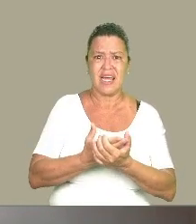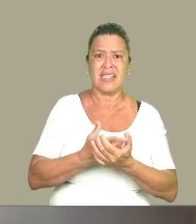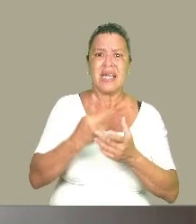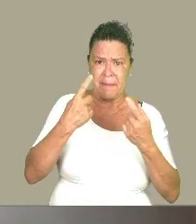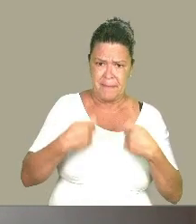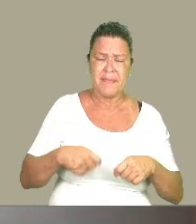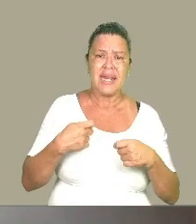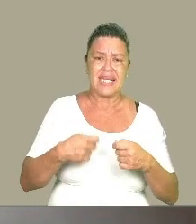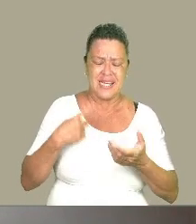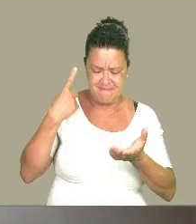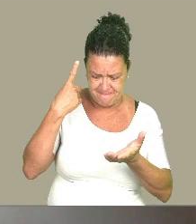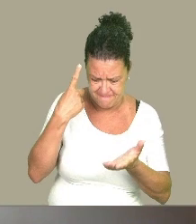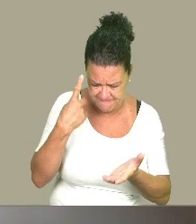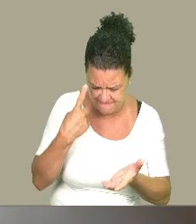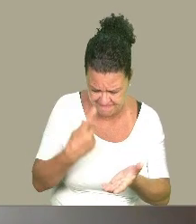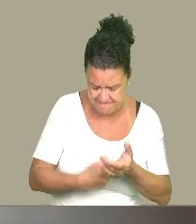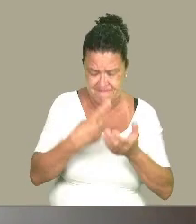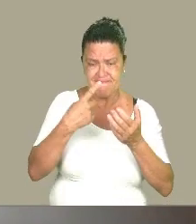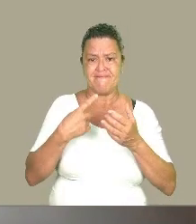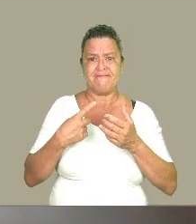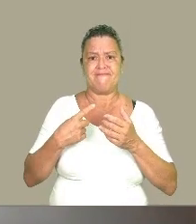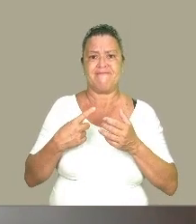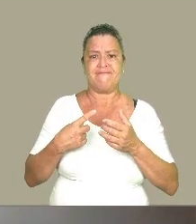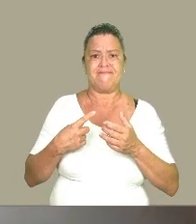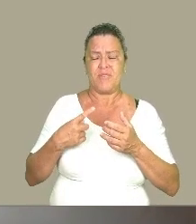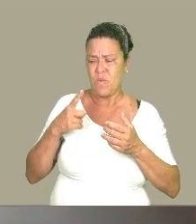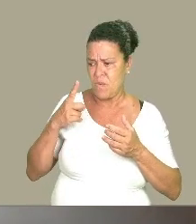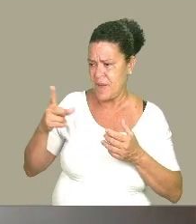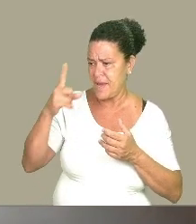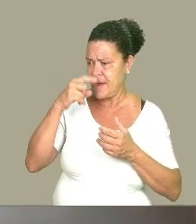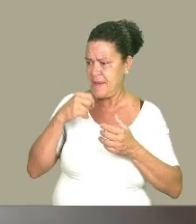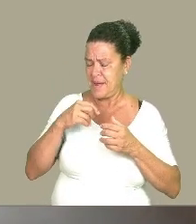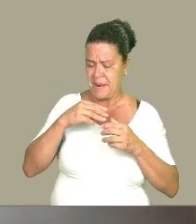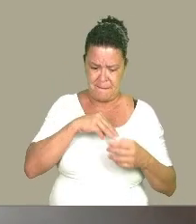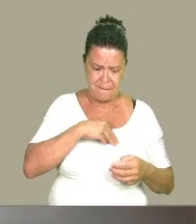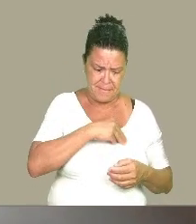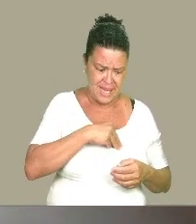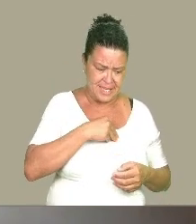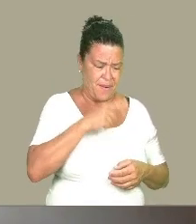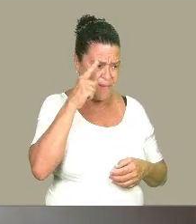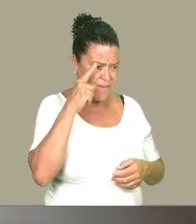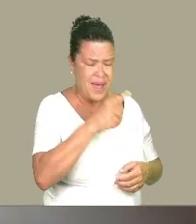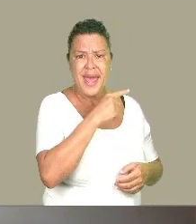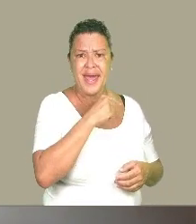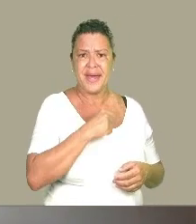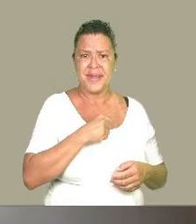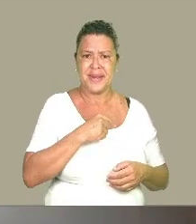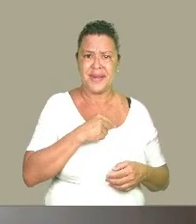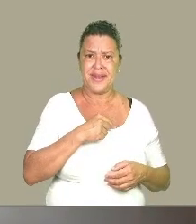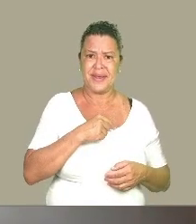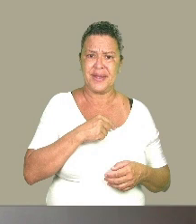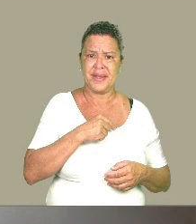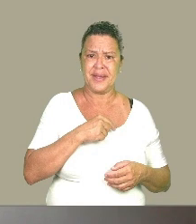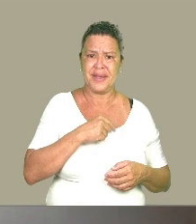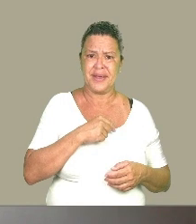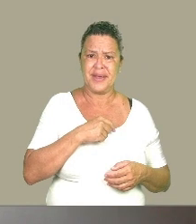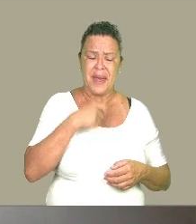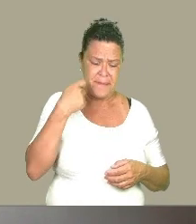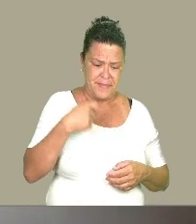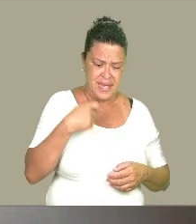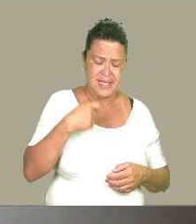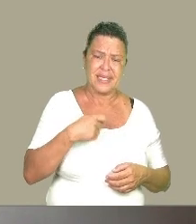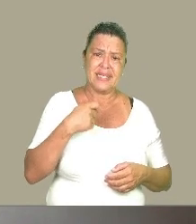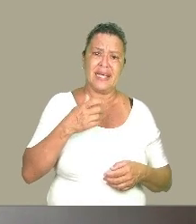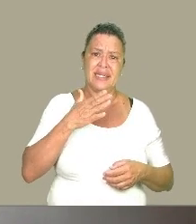precisa cumprir uma determinada tarefa, uma determinada missão com aquele espírito, mesmo que com isso a gente tenha que arcar